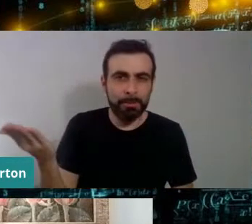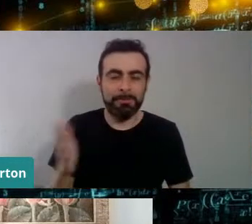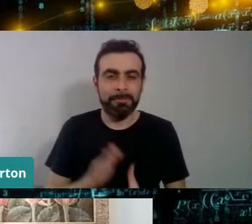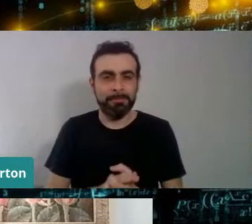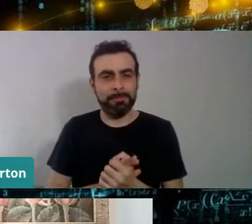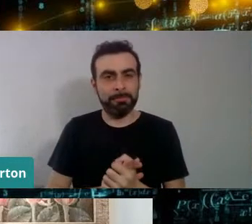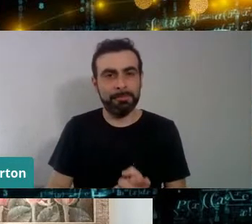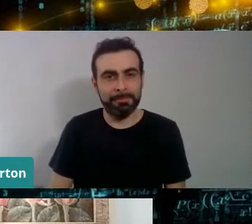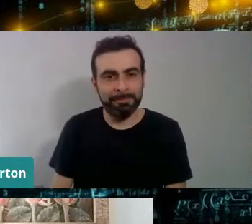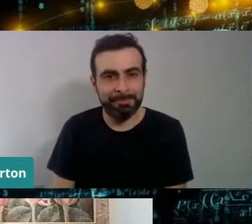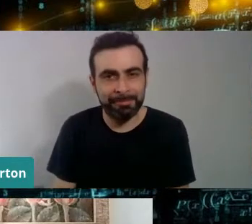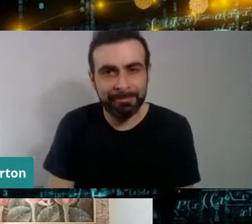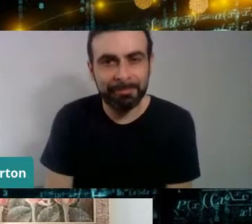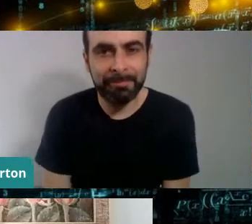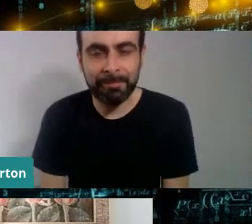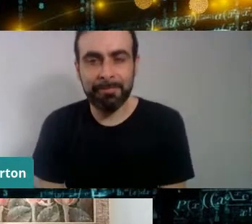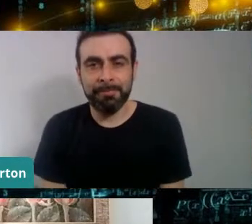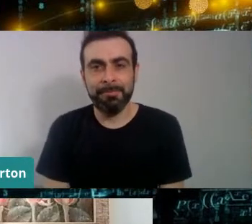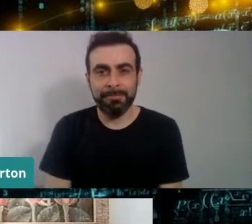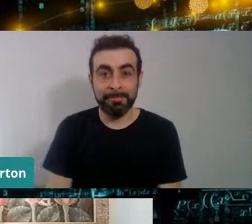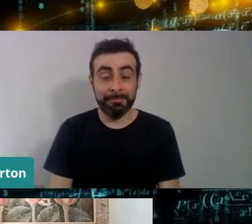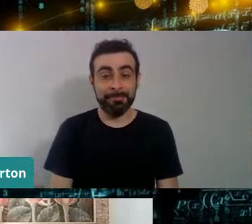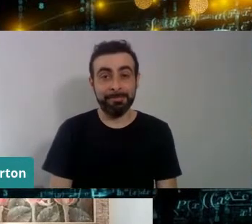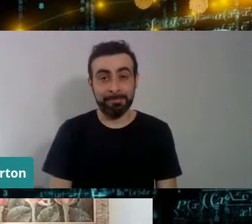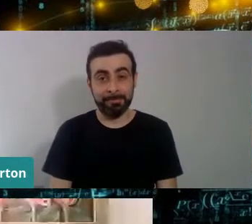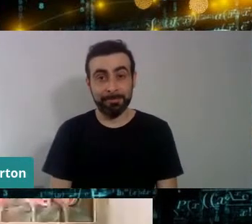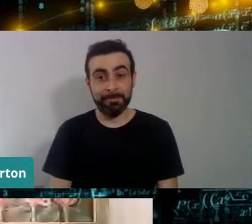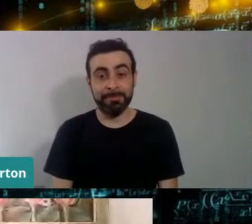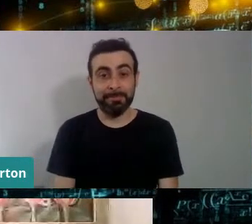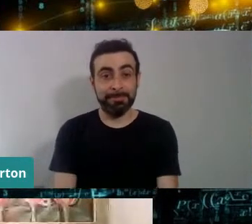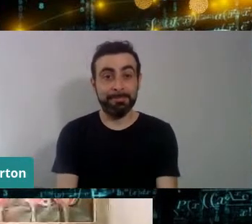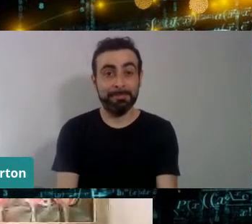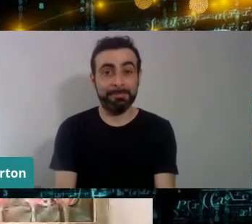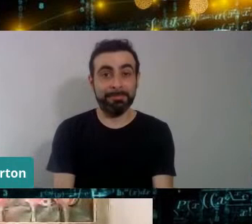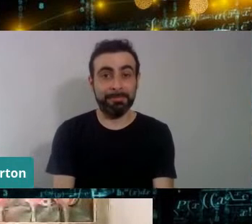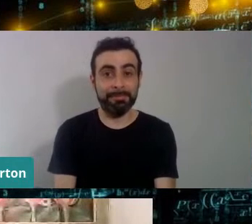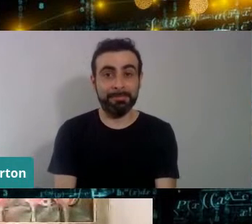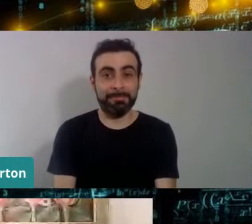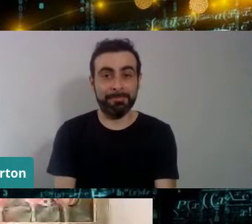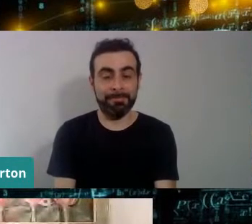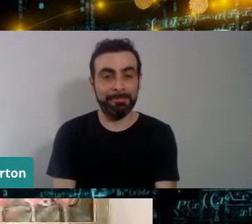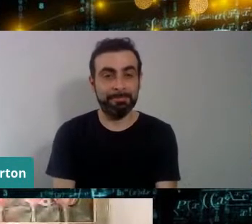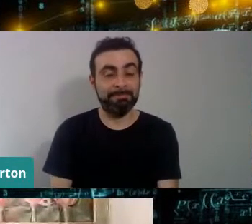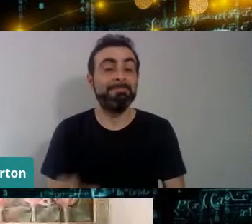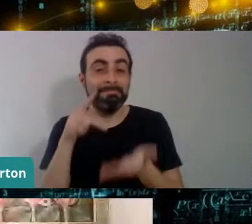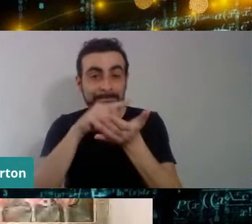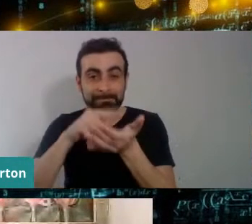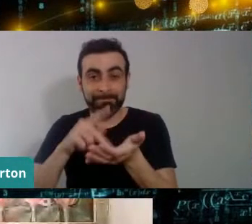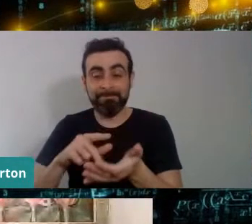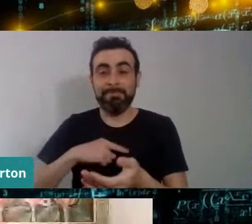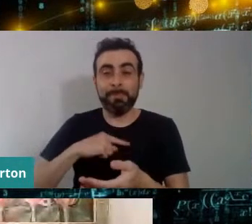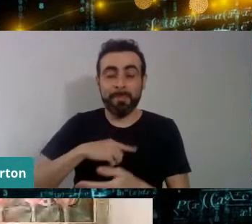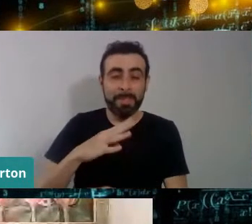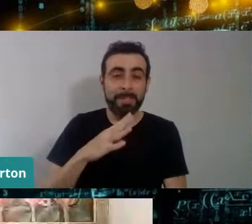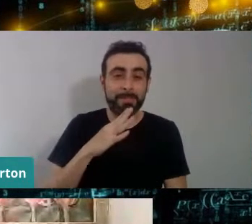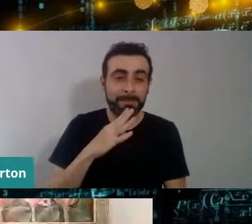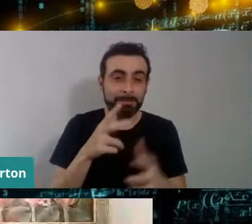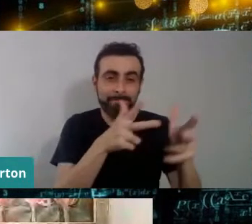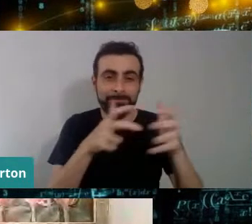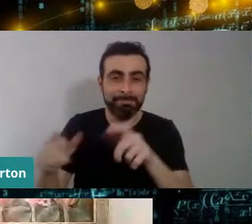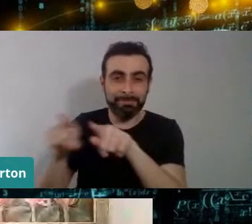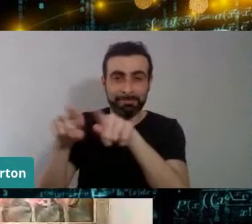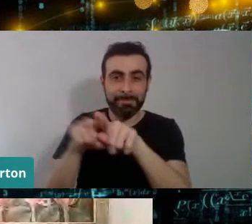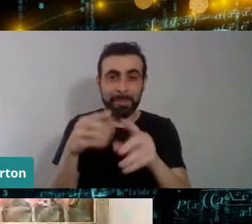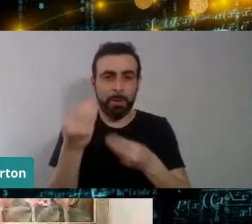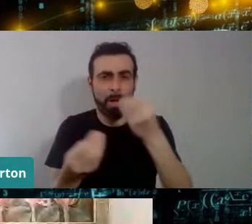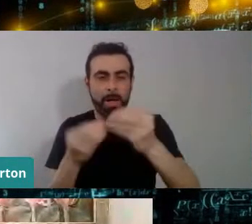tê-lo aqui conosco, viu, Nelson? Confesso que, para mim, é de muito